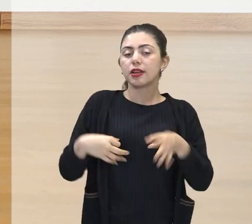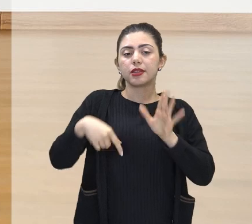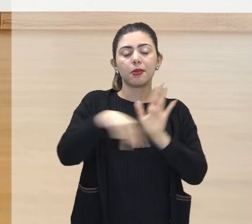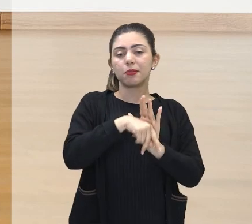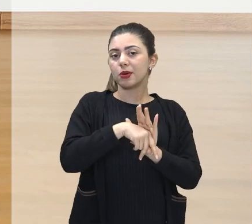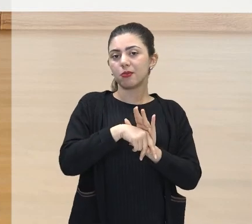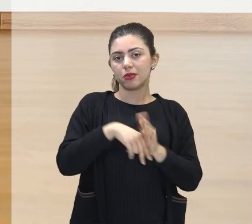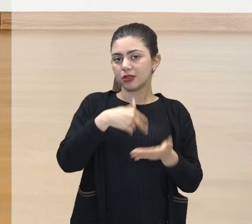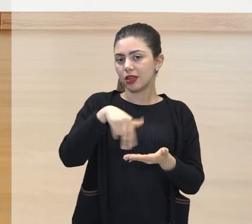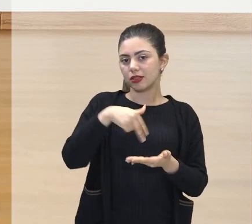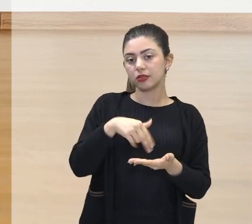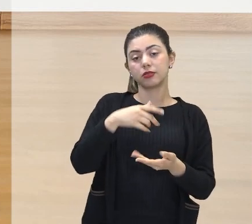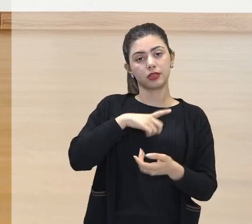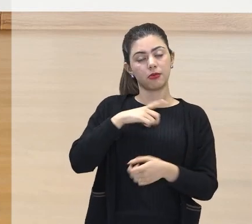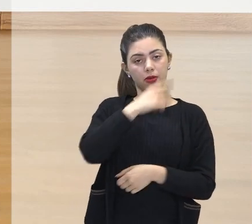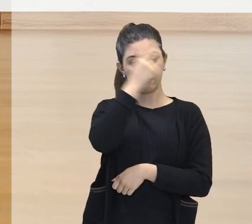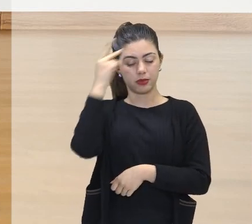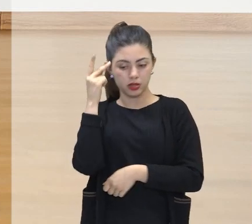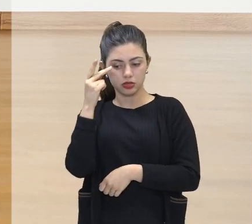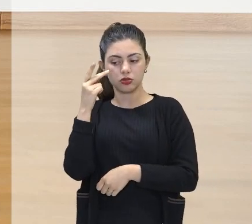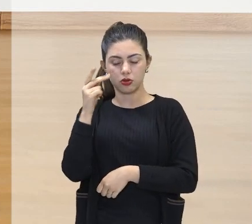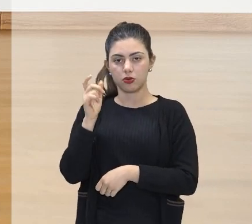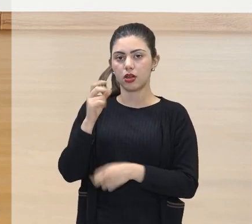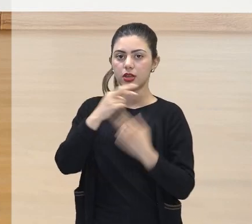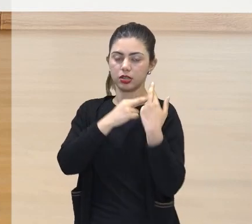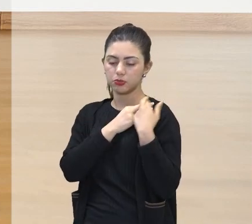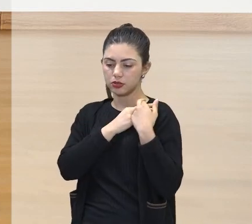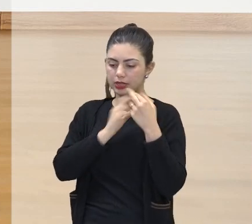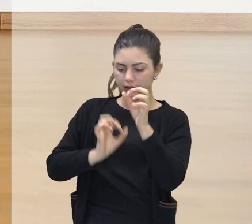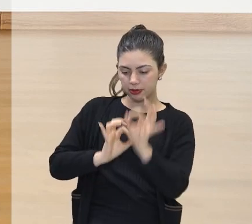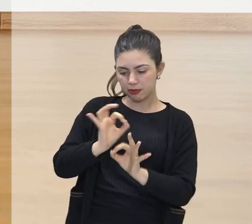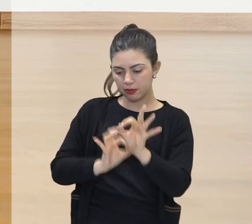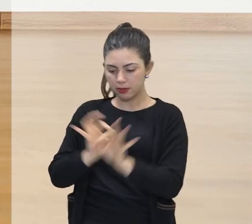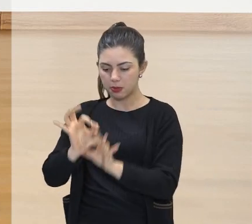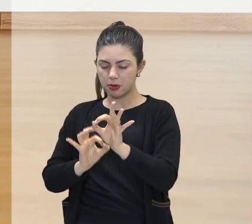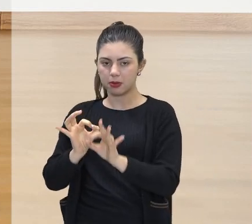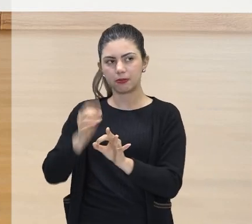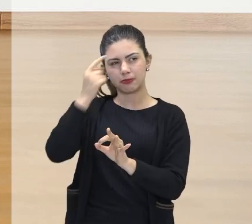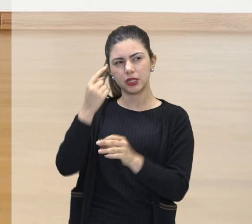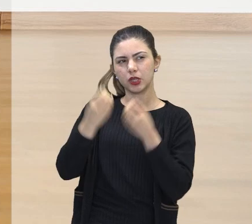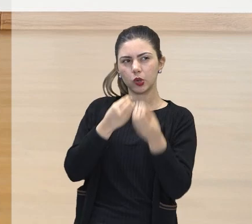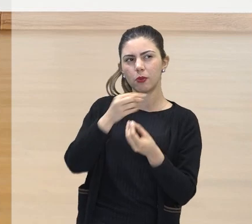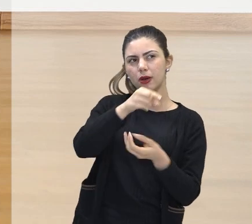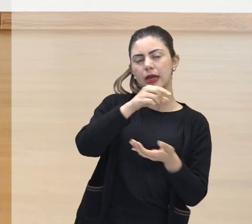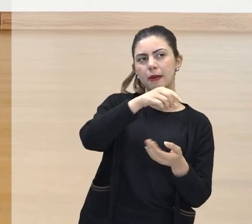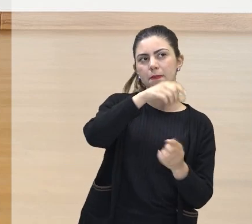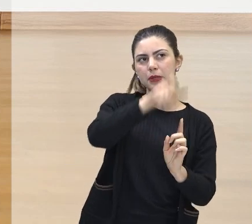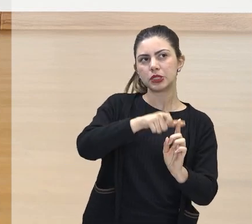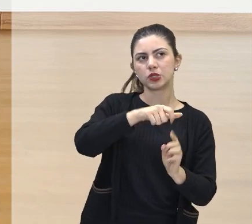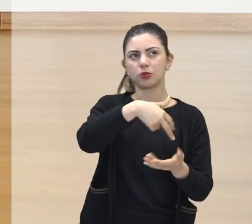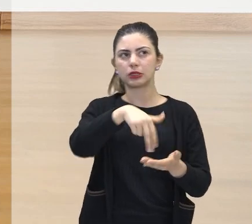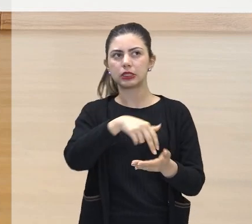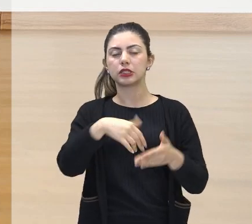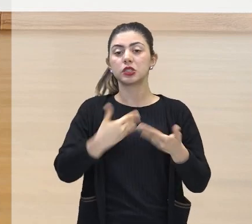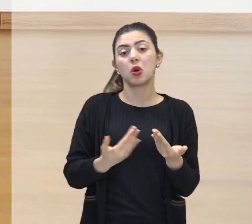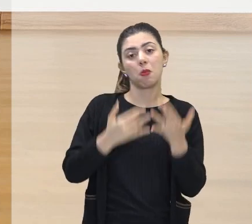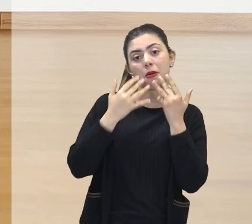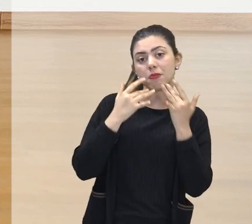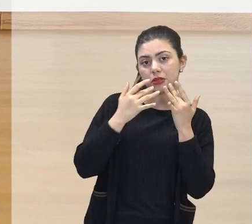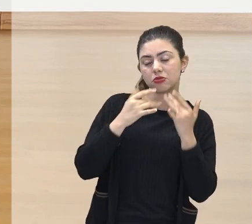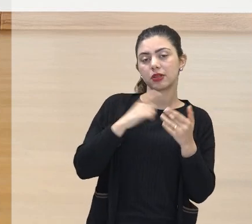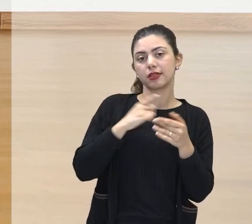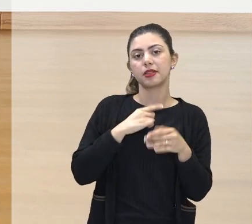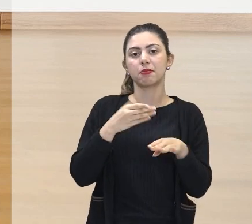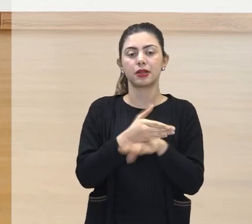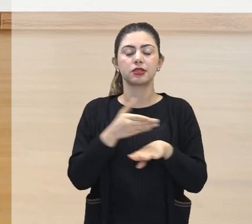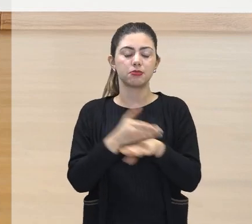produzido pelo figurinista, né, que ele pensa, seja naquela dança, seja no personagem que está lá participando